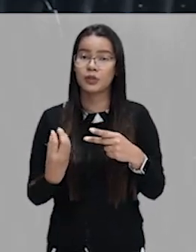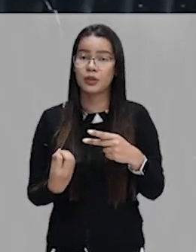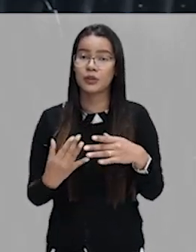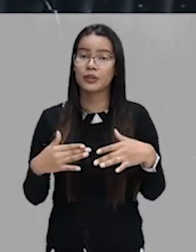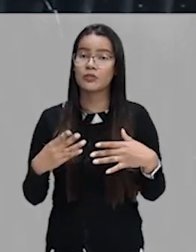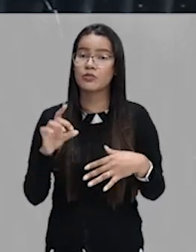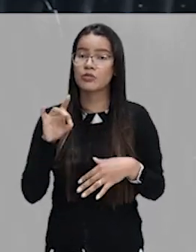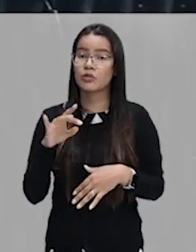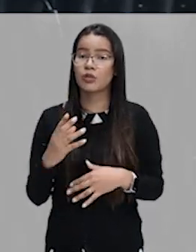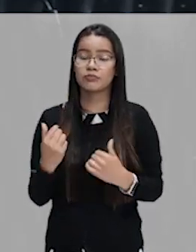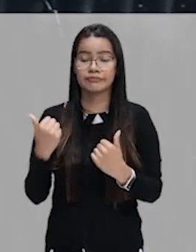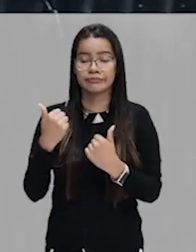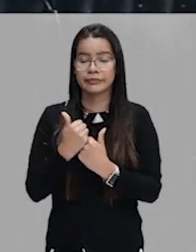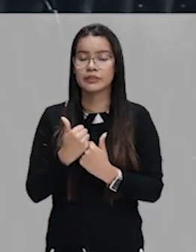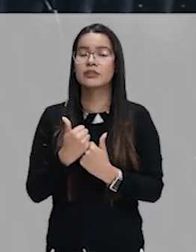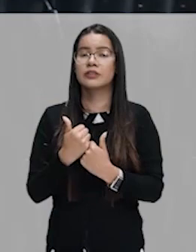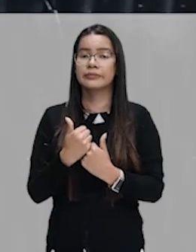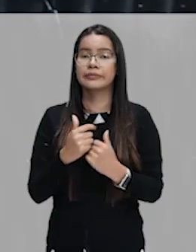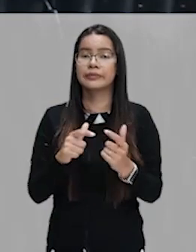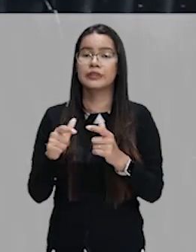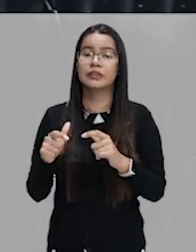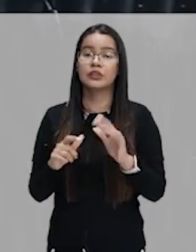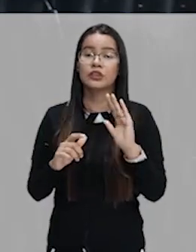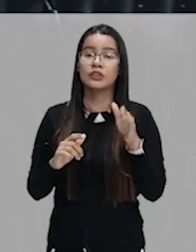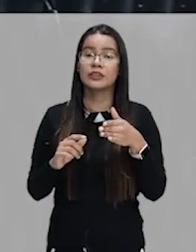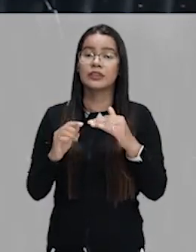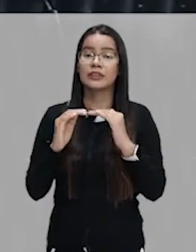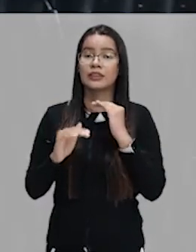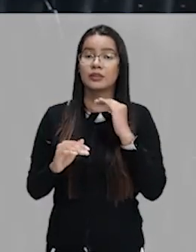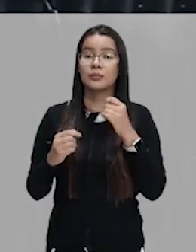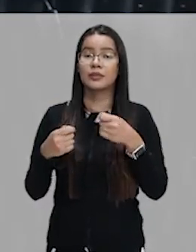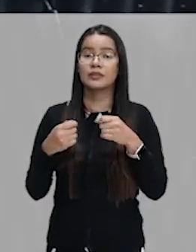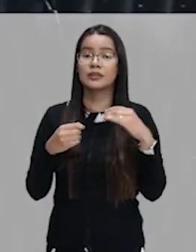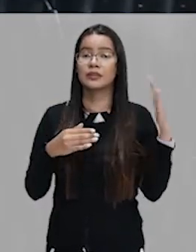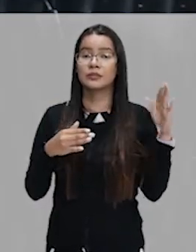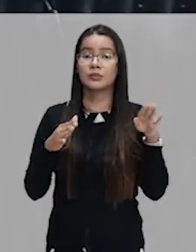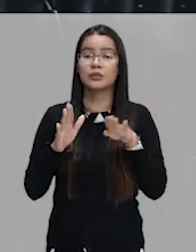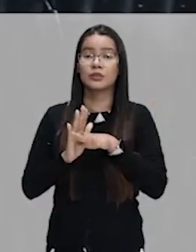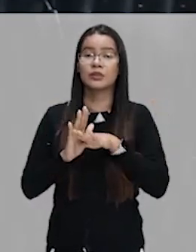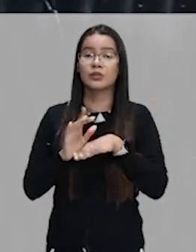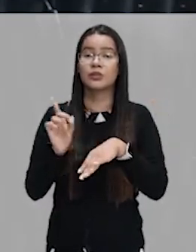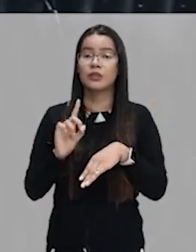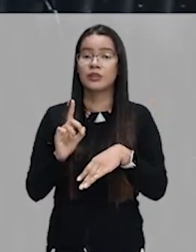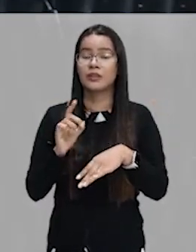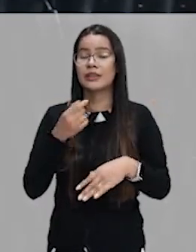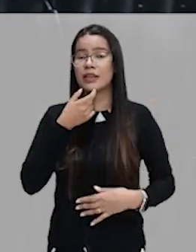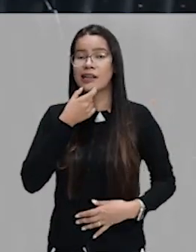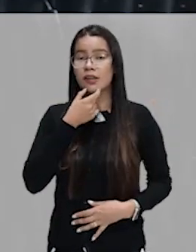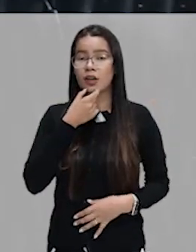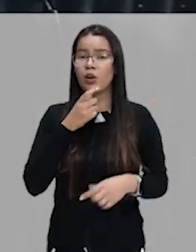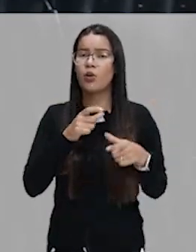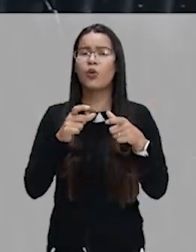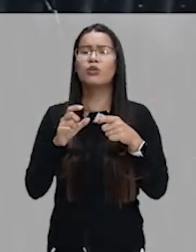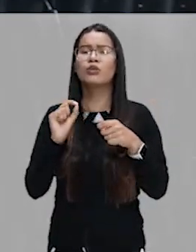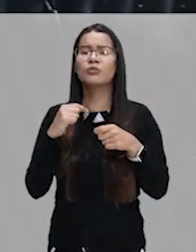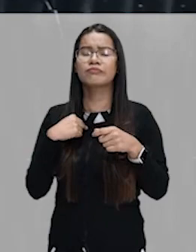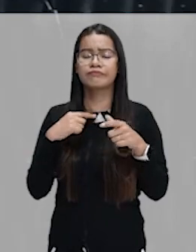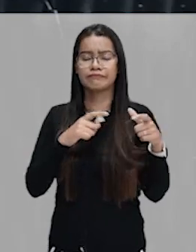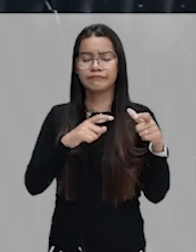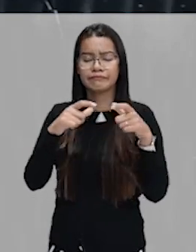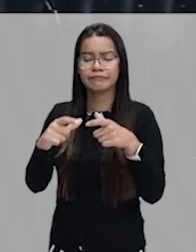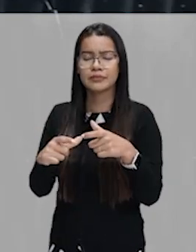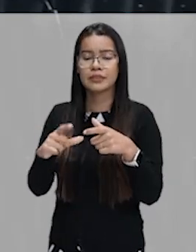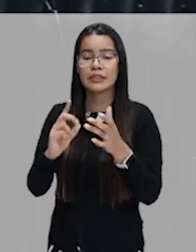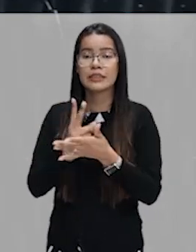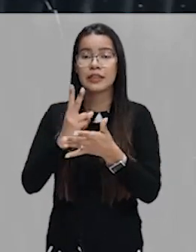a palavrinha there. E nas formas negativas, eu tenho que trazer o não em inglês. Onde que eu coloco esse não em inglês?